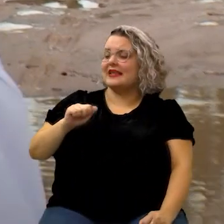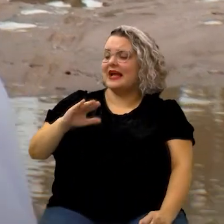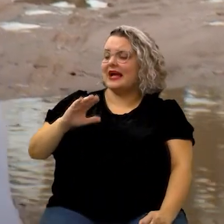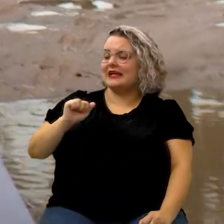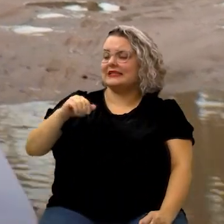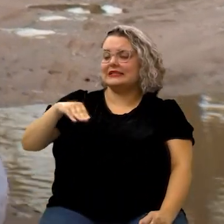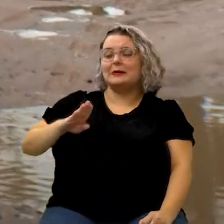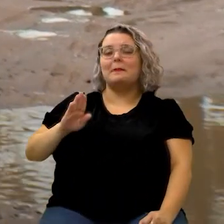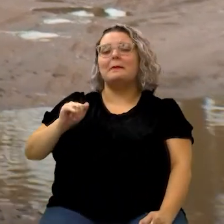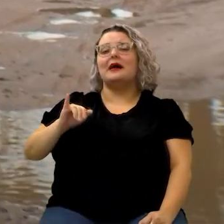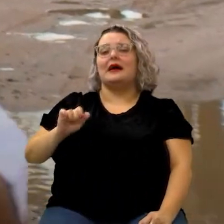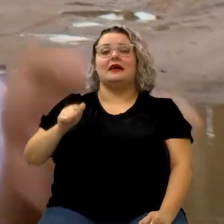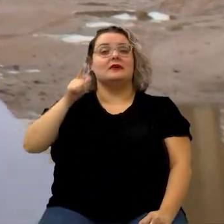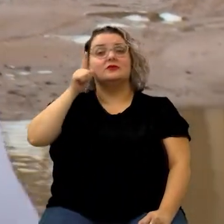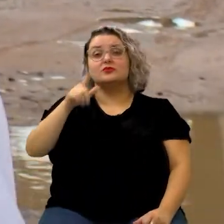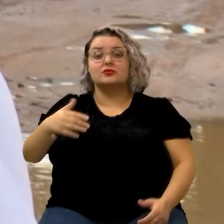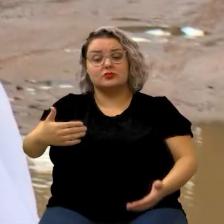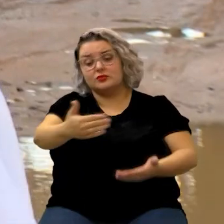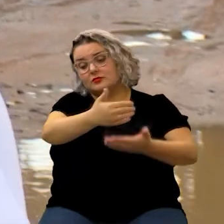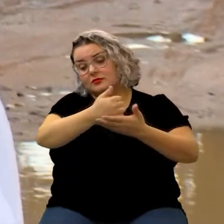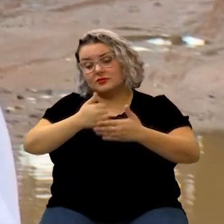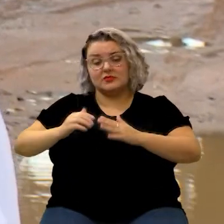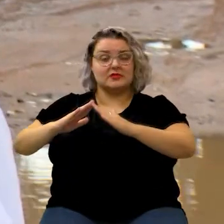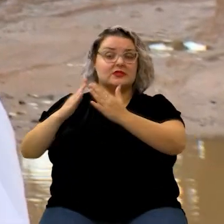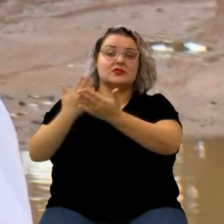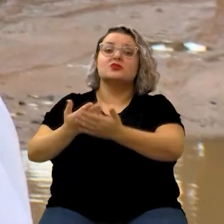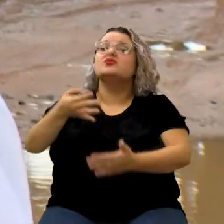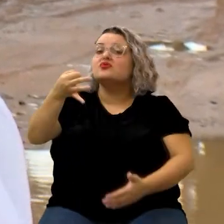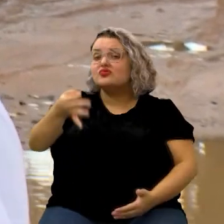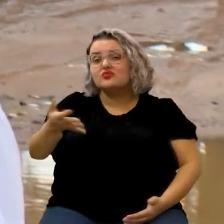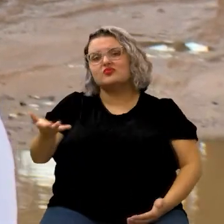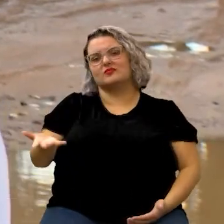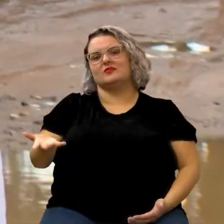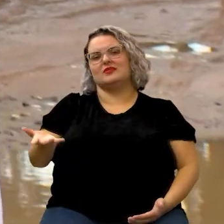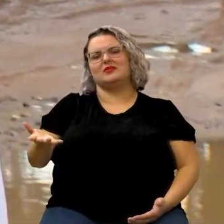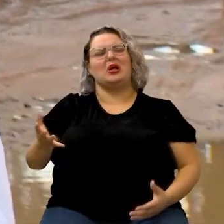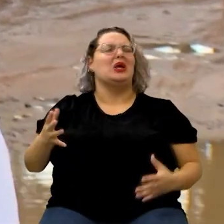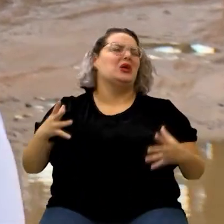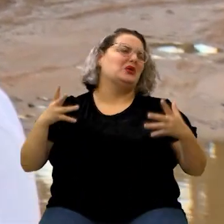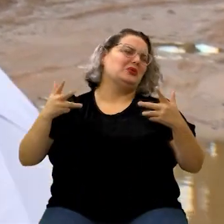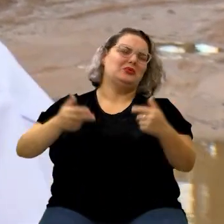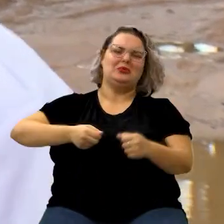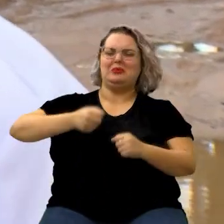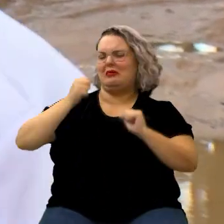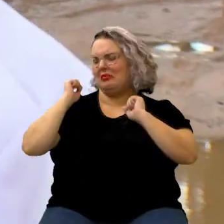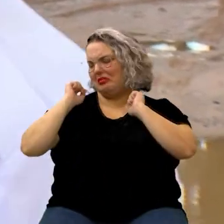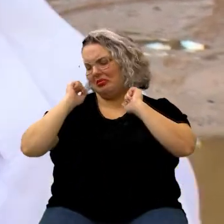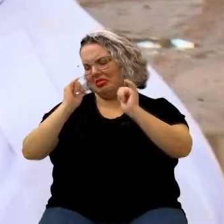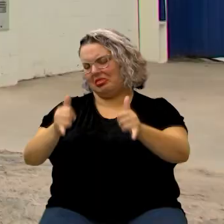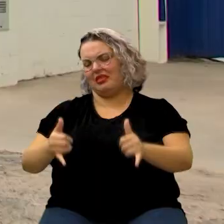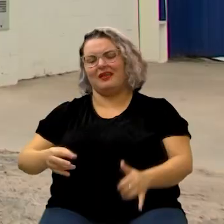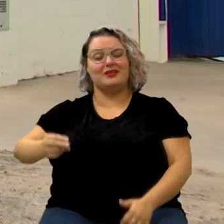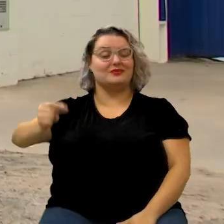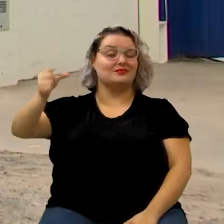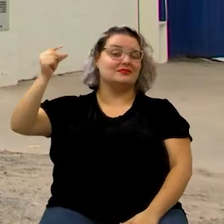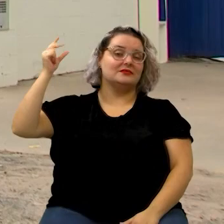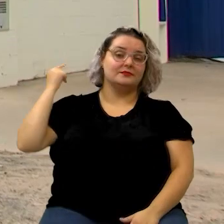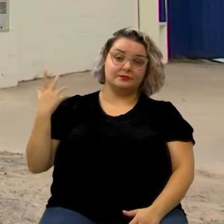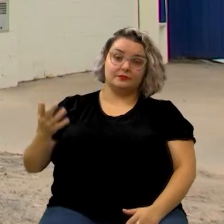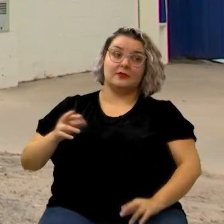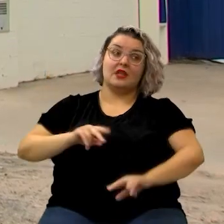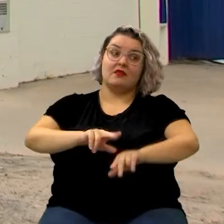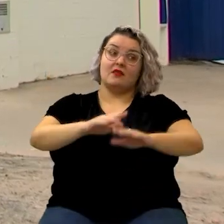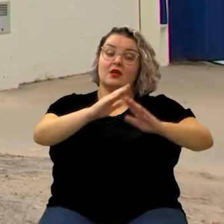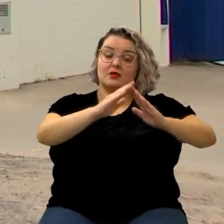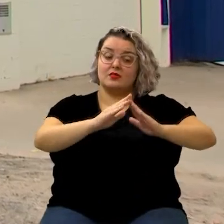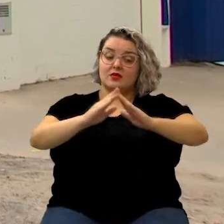tô conseguindo trazer os pra escola justamente por causa disso porque tá tudo abandonado há muito tempo entre os